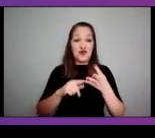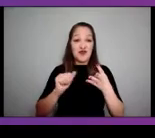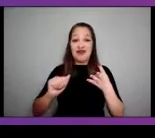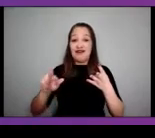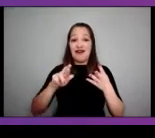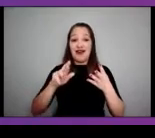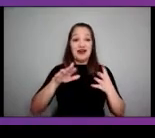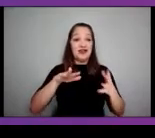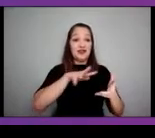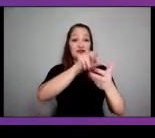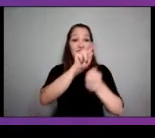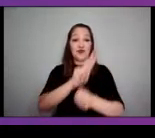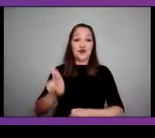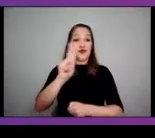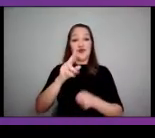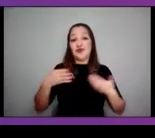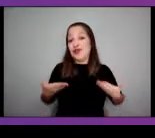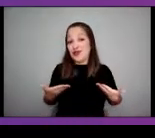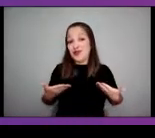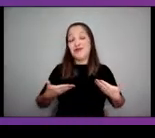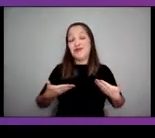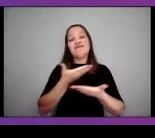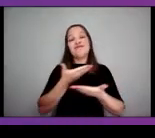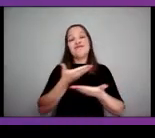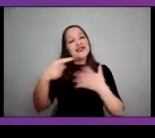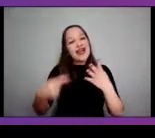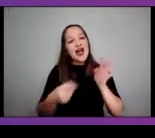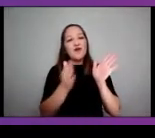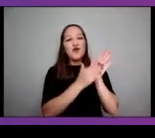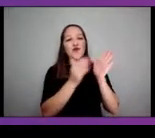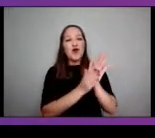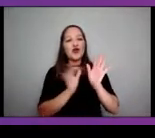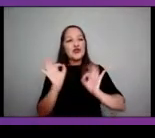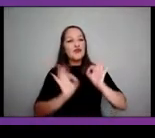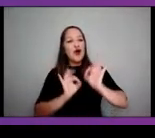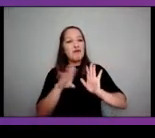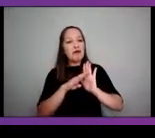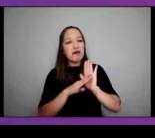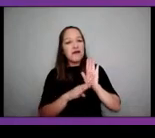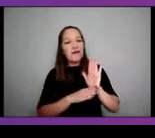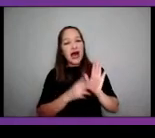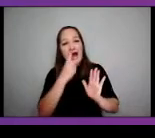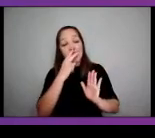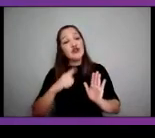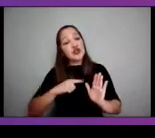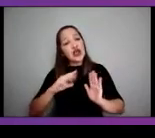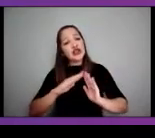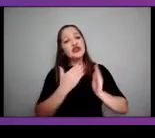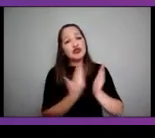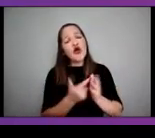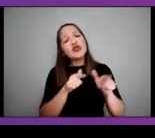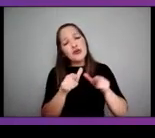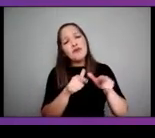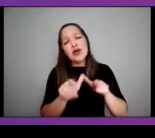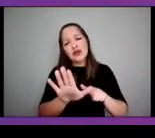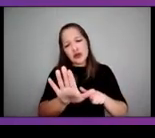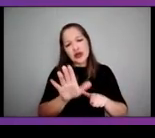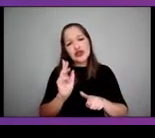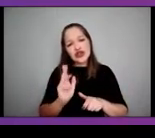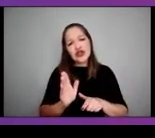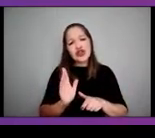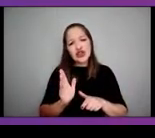são essas propostas de projeto né Eu acho que existem algumas escolas que já estão trabalhando um pouco assim muito